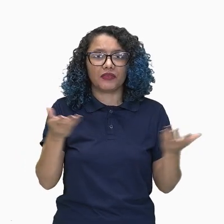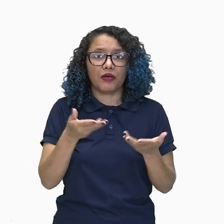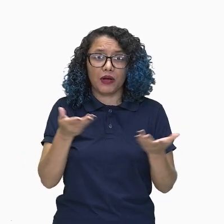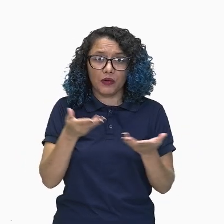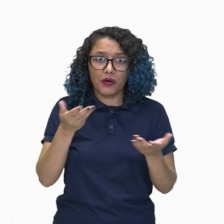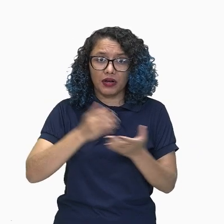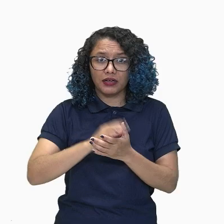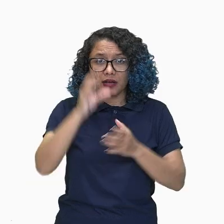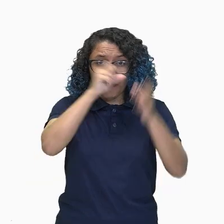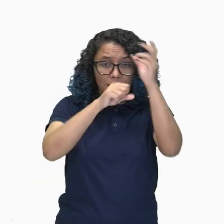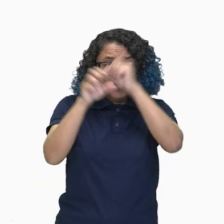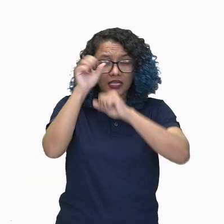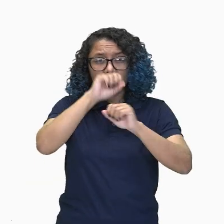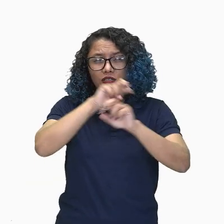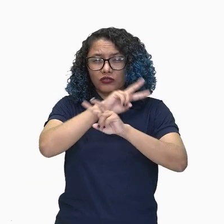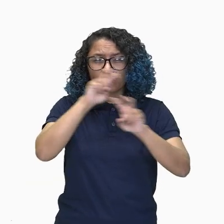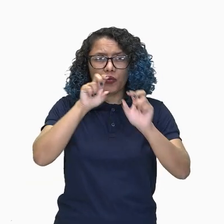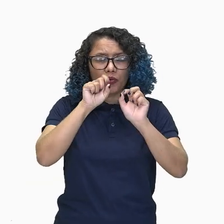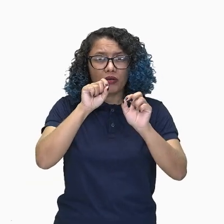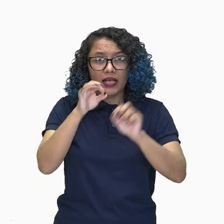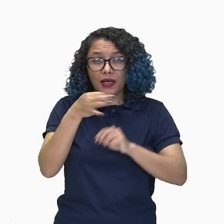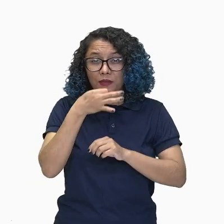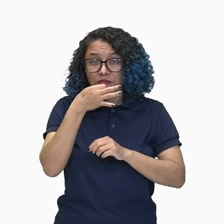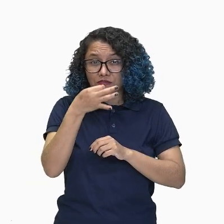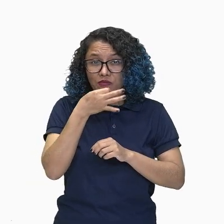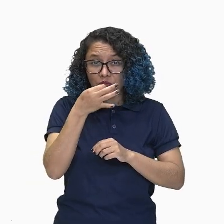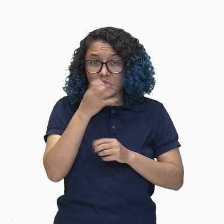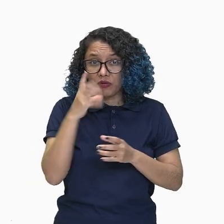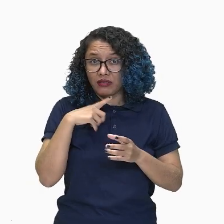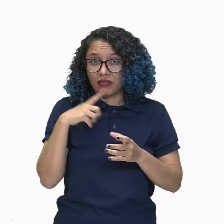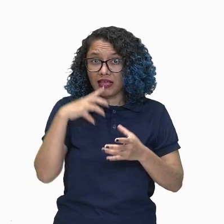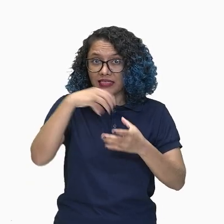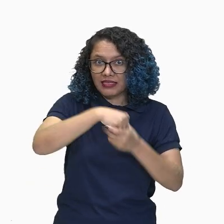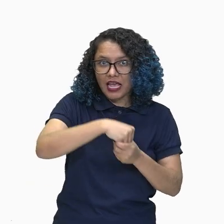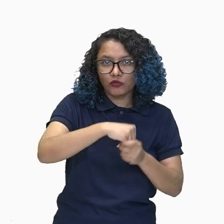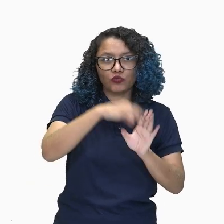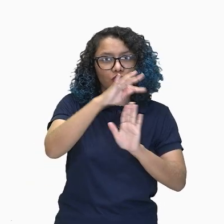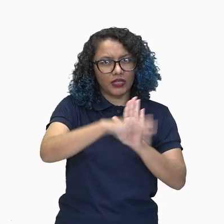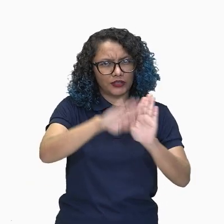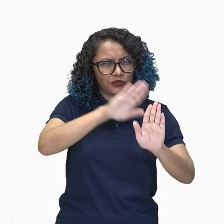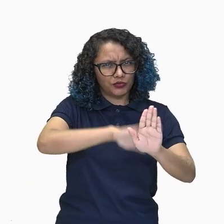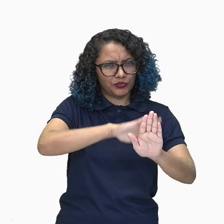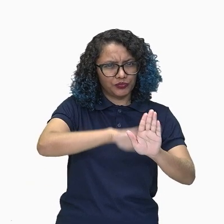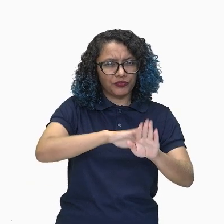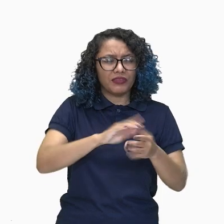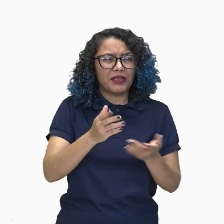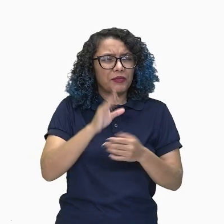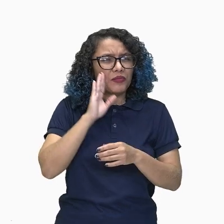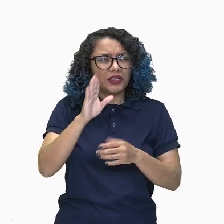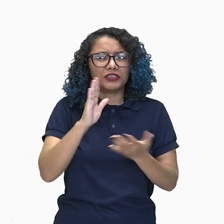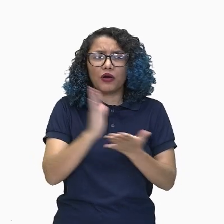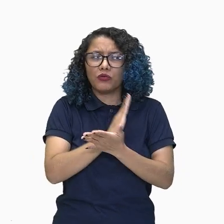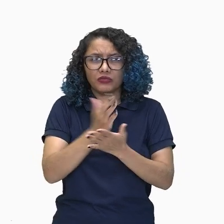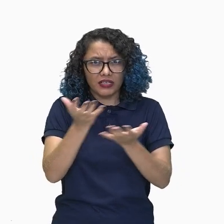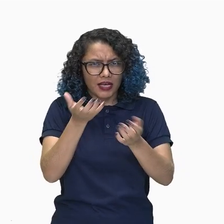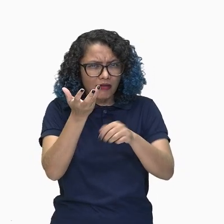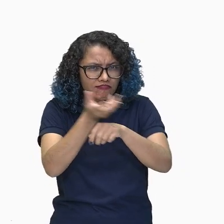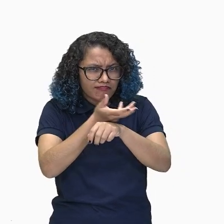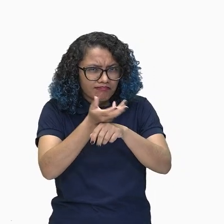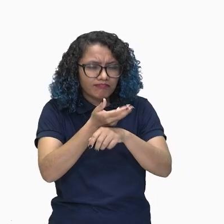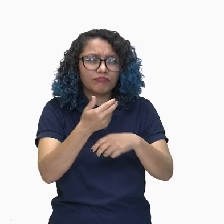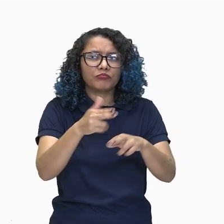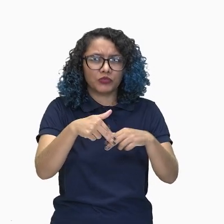a enxergar as opiniões escondidas nos textos, principalmente naqueles que querem nos convencer de algo. E isso vai